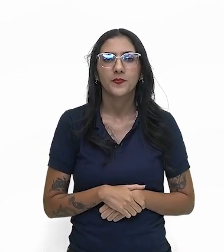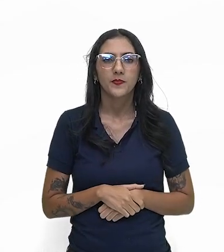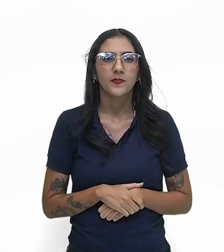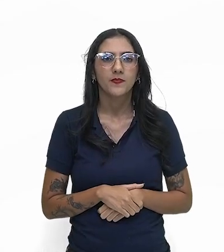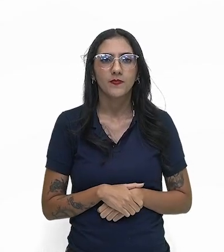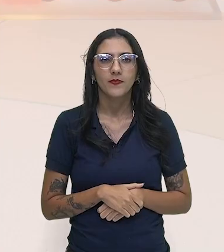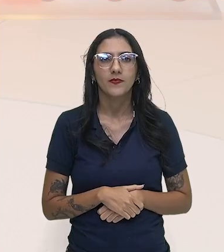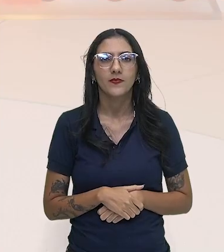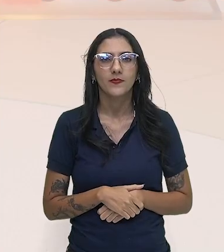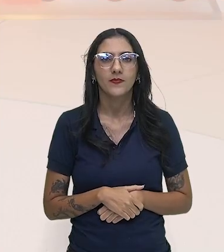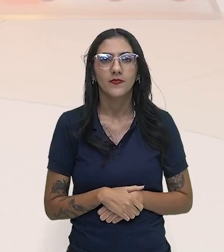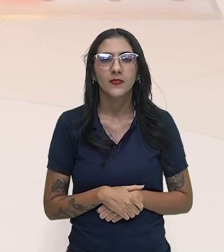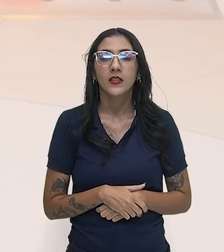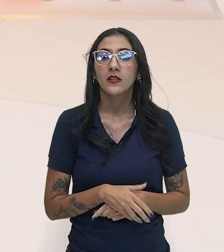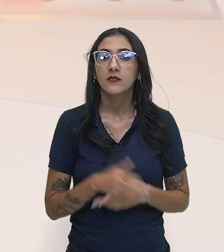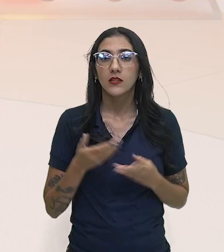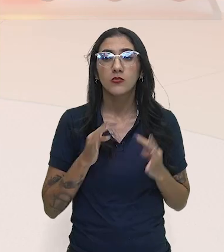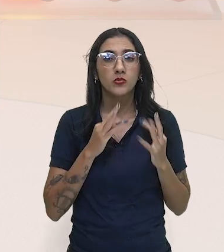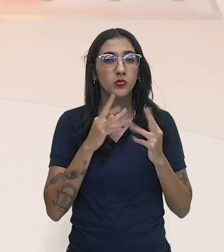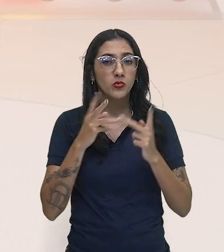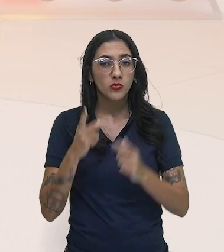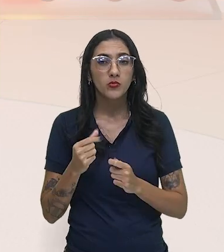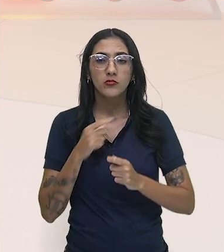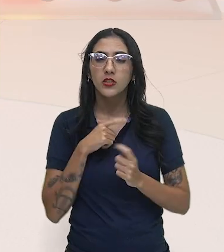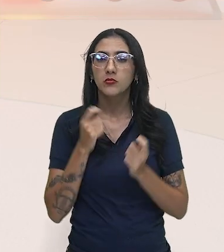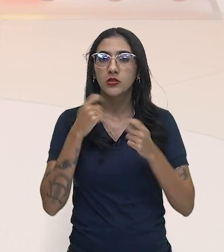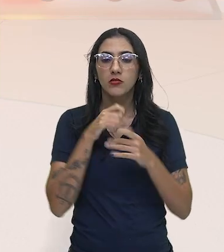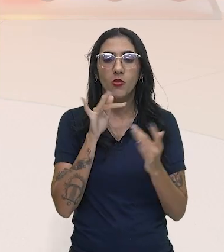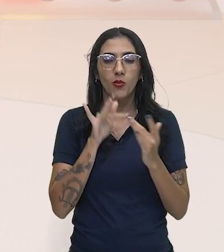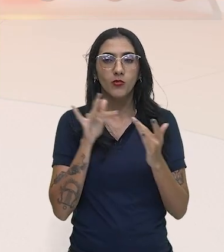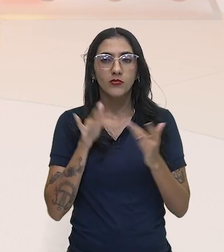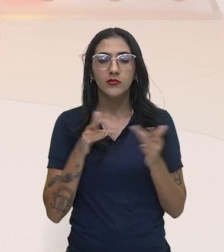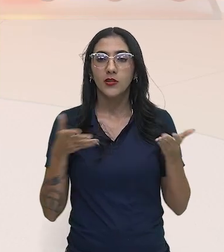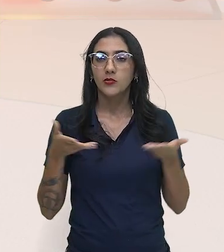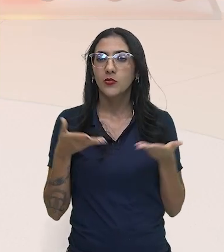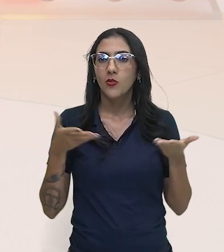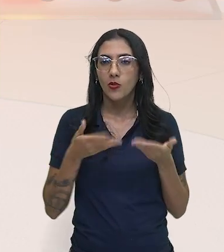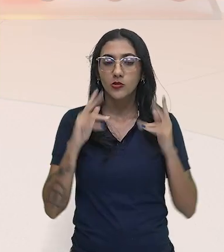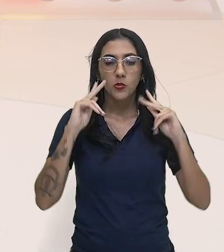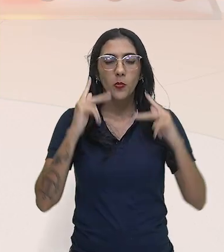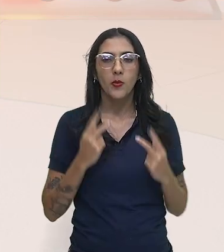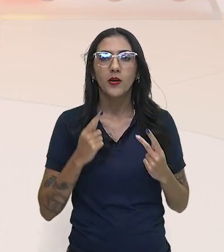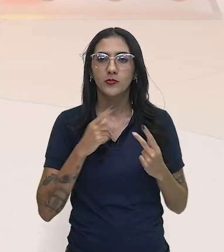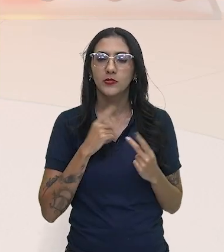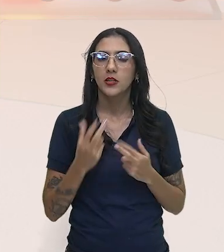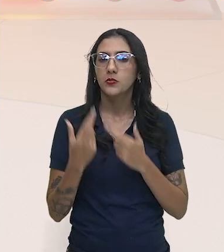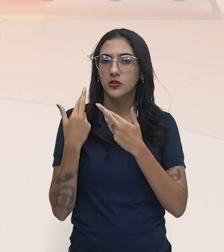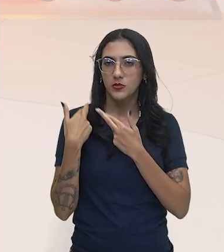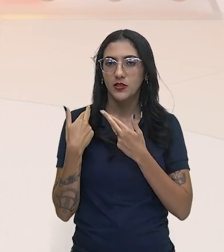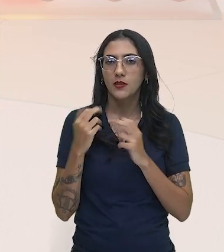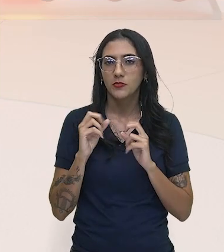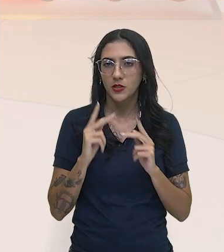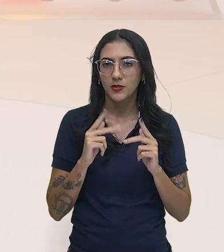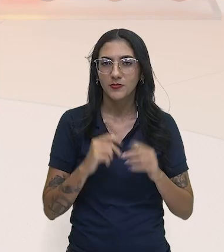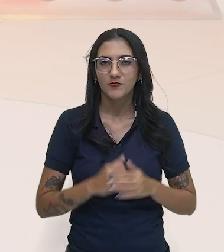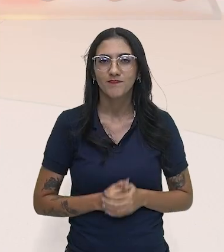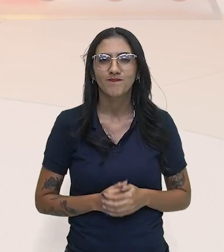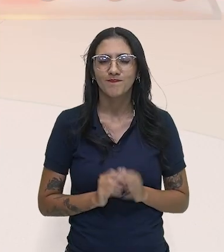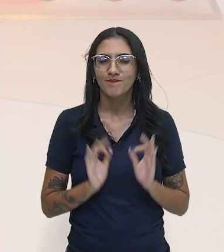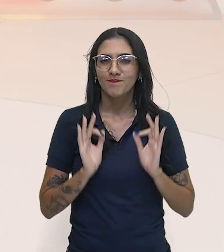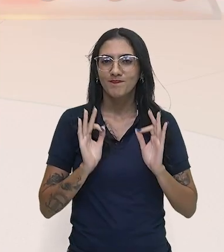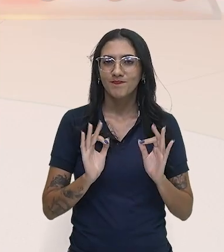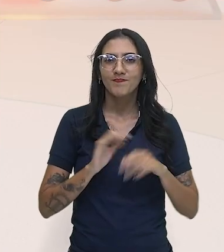Então, tudo está aí nas mãos do ser humano, né, que é o grande responsável por tudo isso. Tá certo,